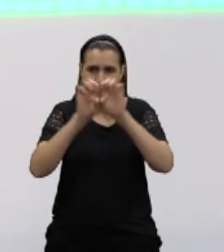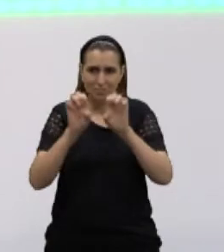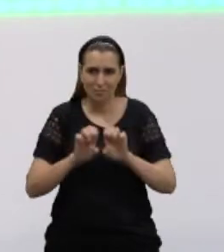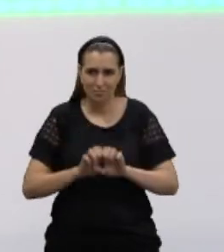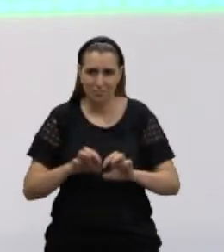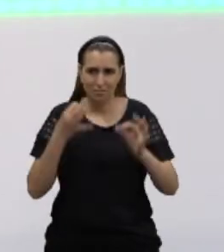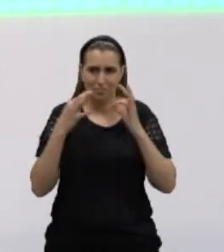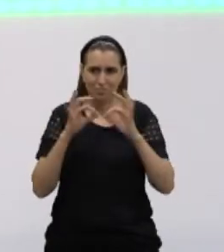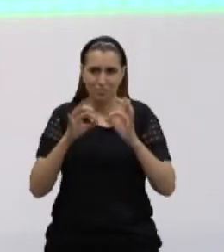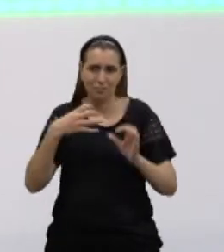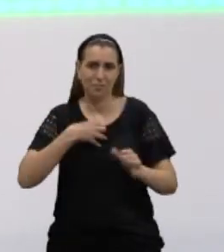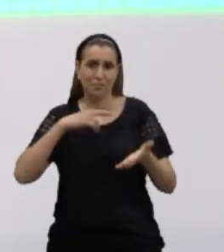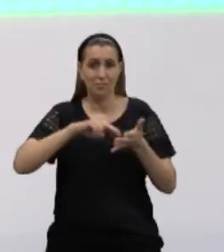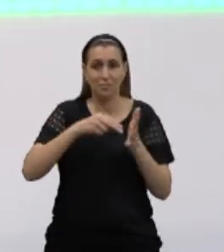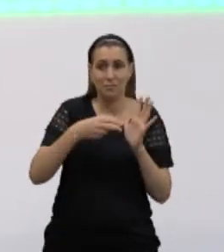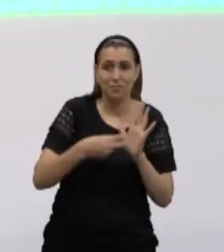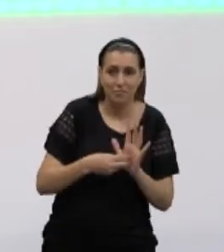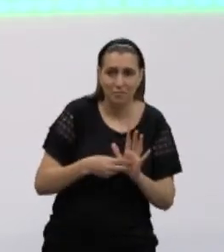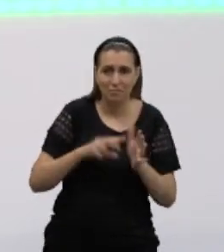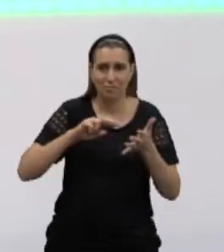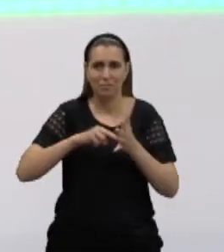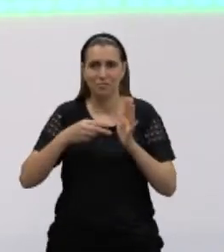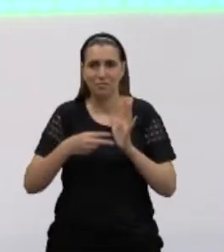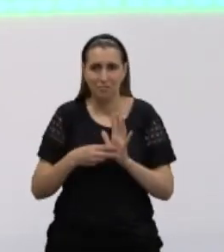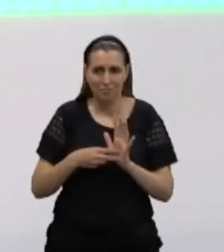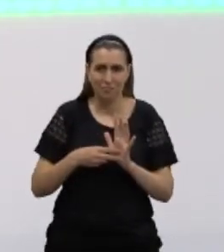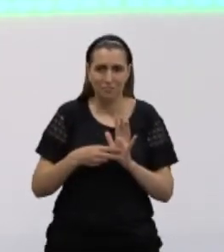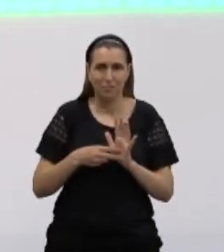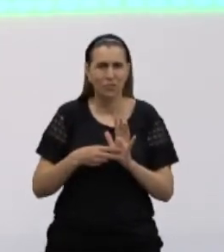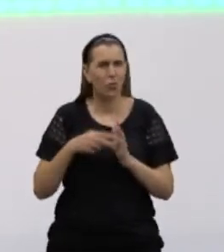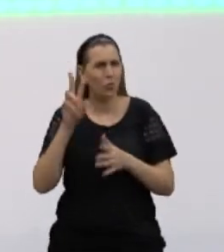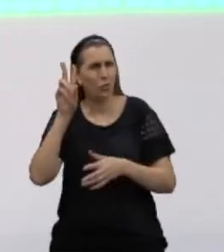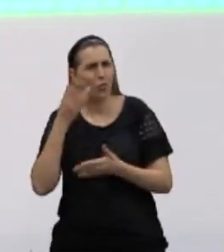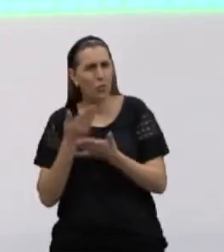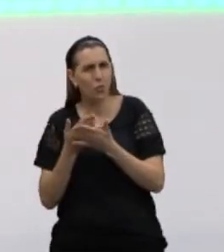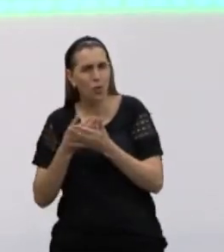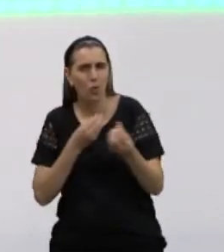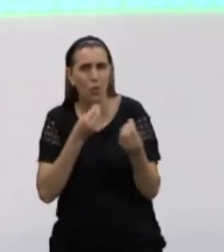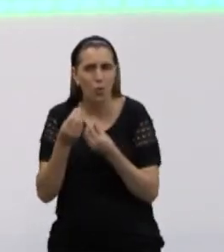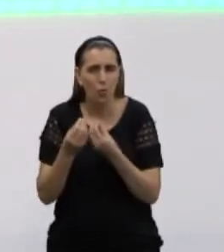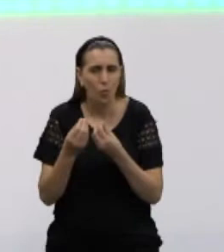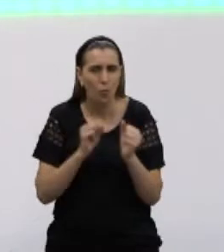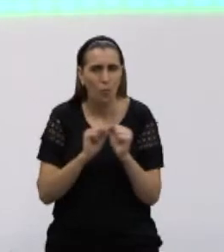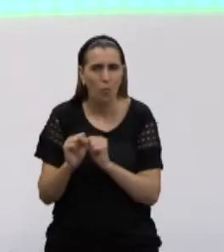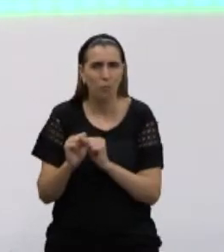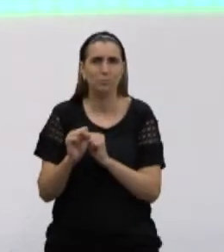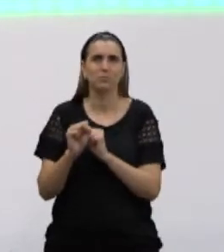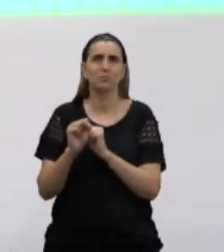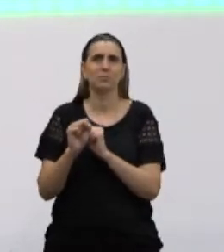nossa estrutura semântica, dos significados. A gente olhou um pouquinho como ela pode ser uma